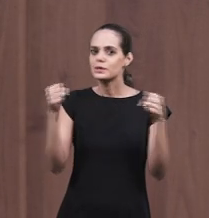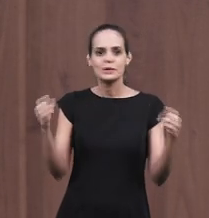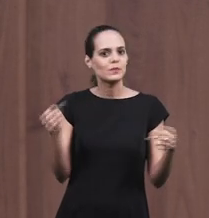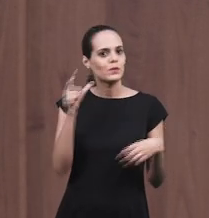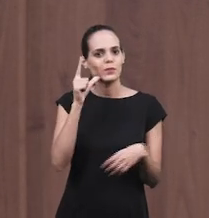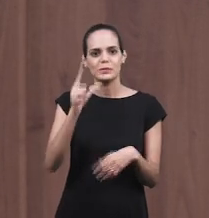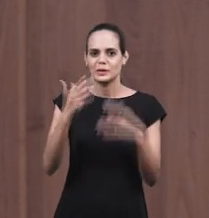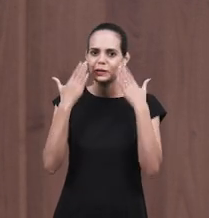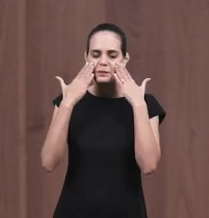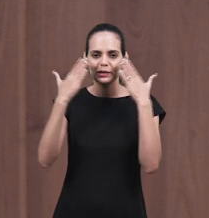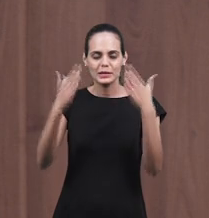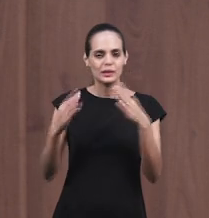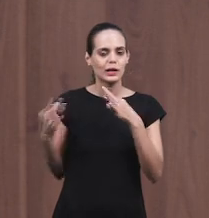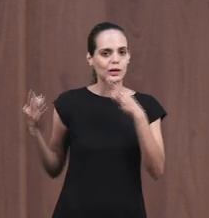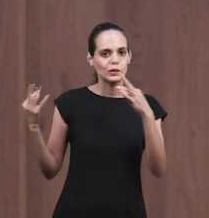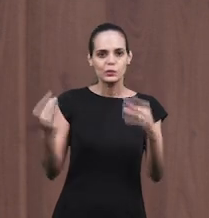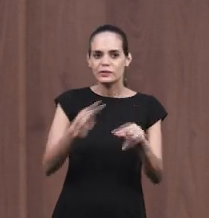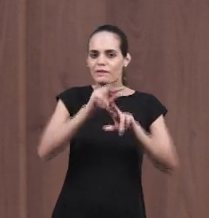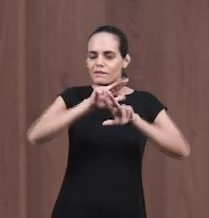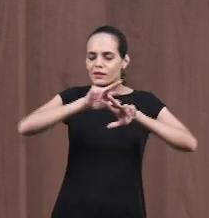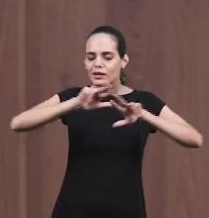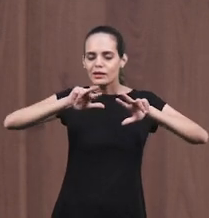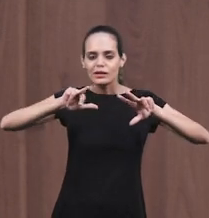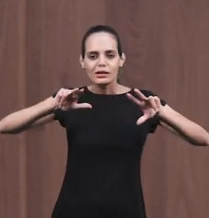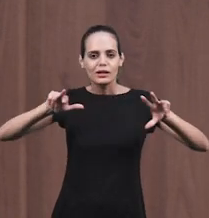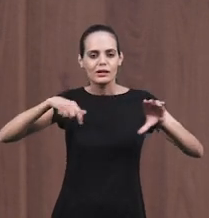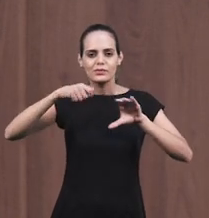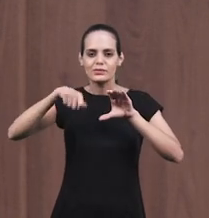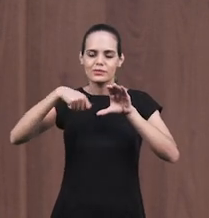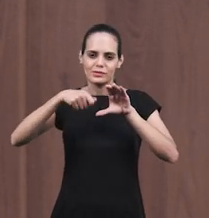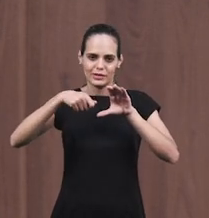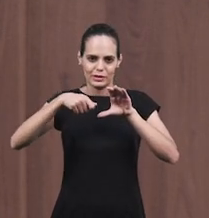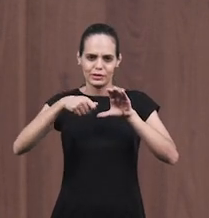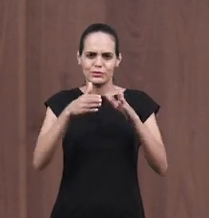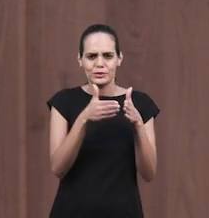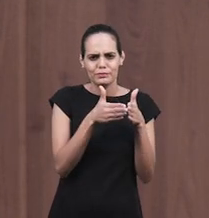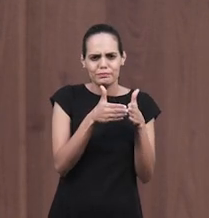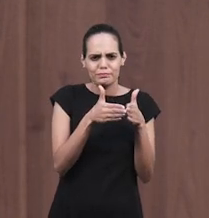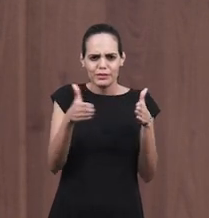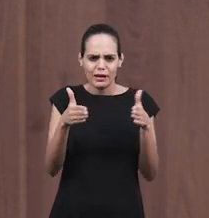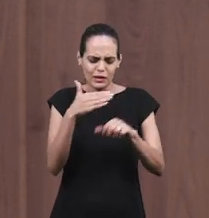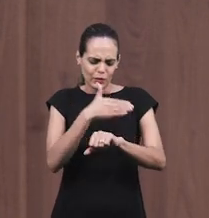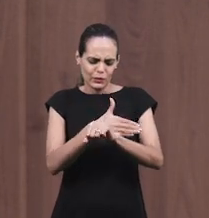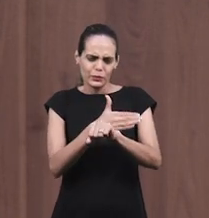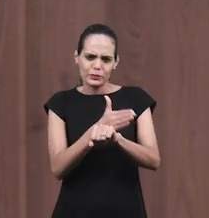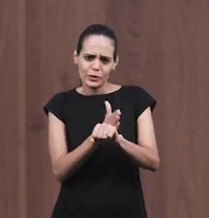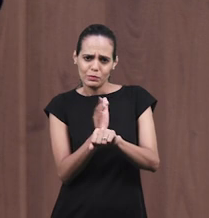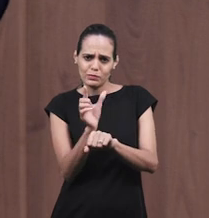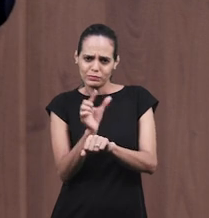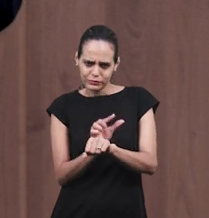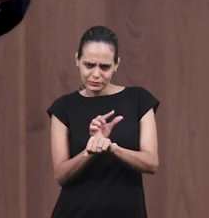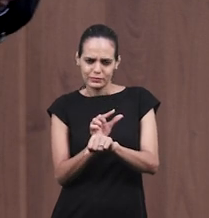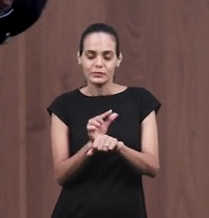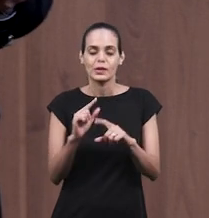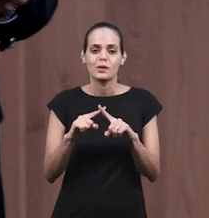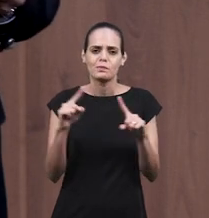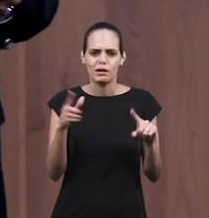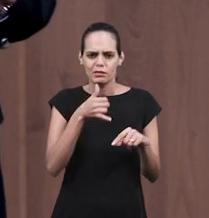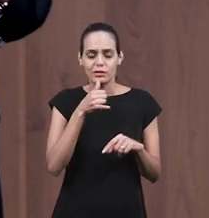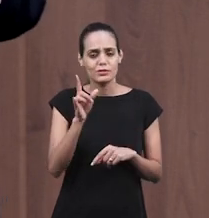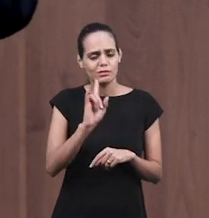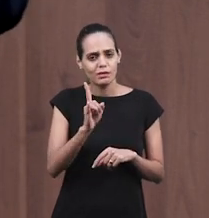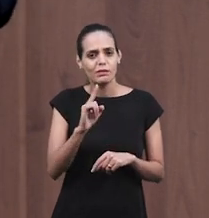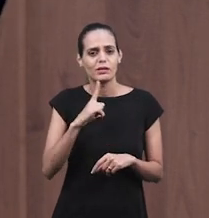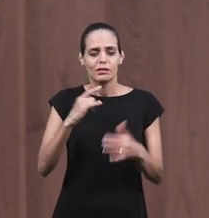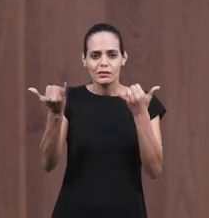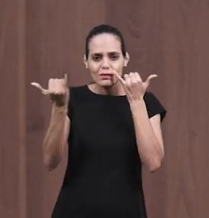puderam ser apresentados, porque são muitos, são centenas de vídeos e o nosso espaço de tempo é menor. Mas você não fique triste não, você vai